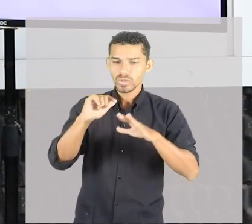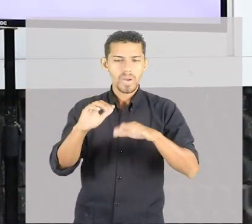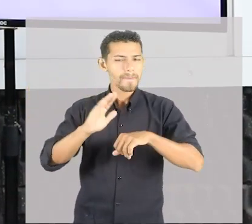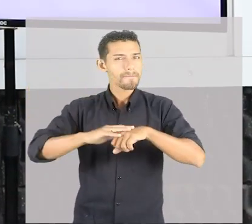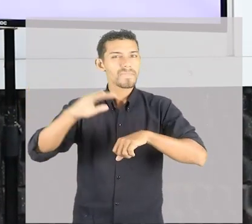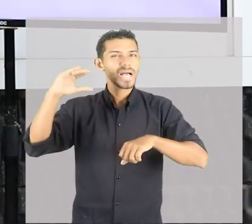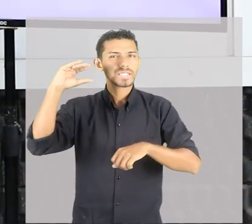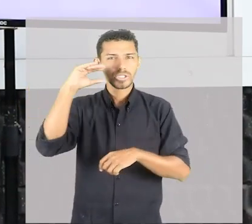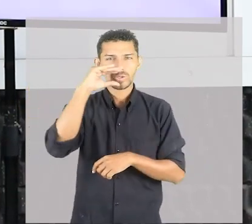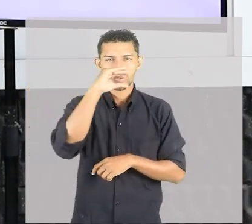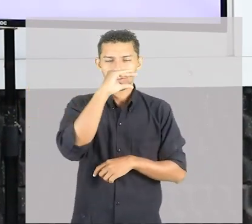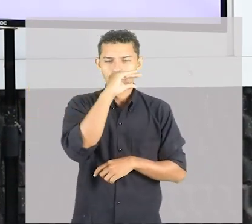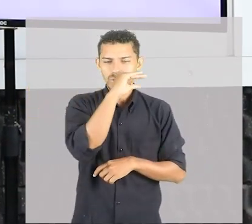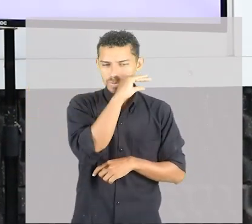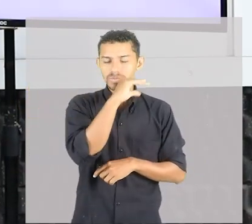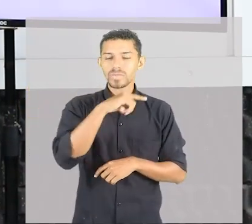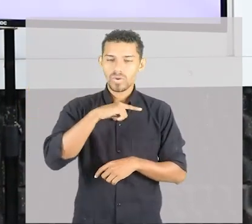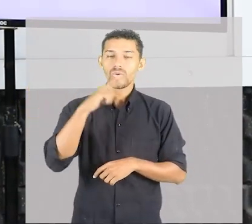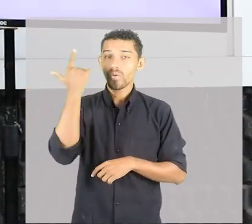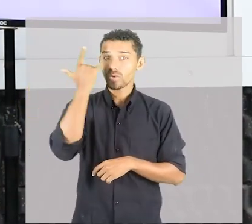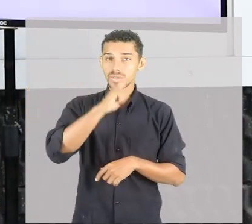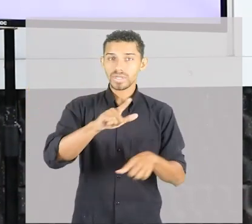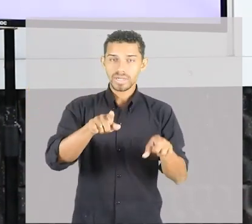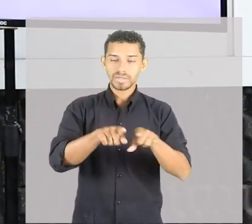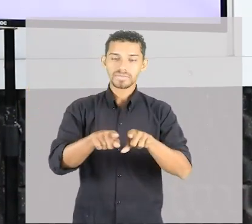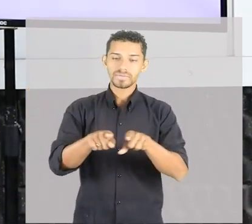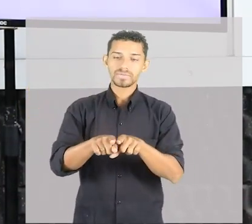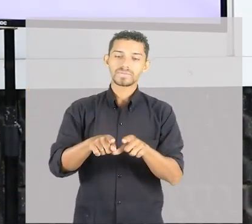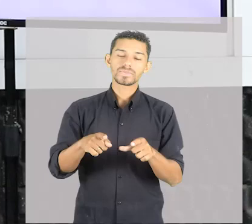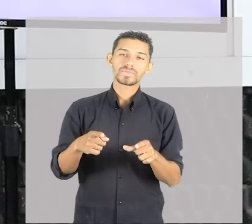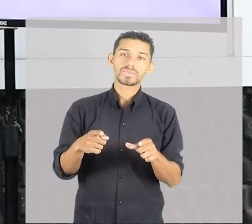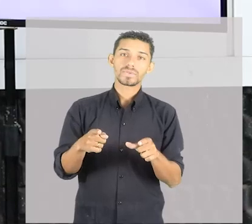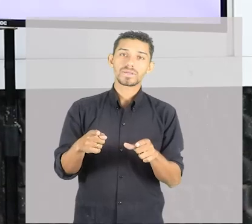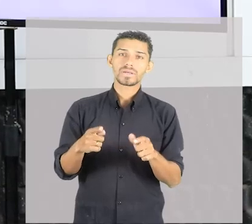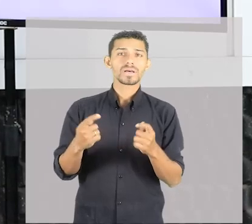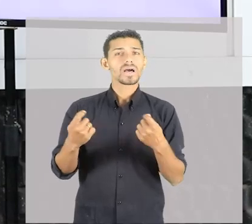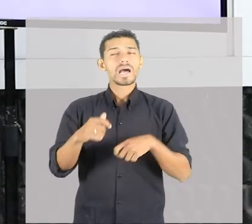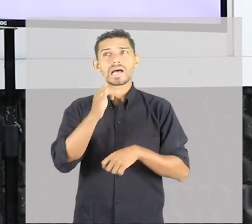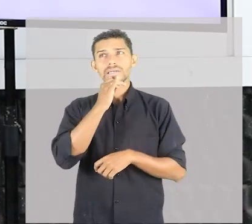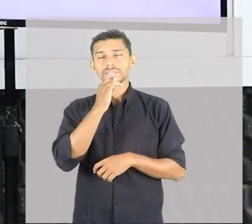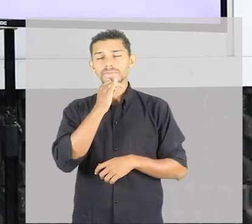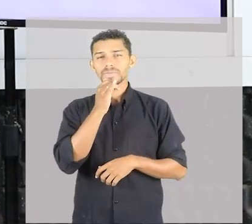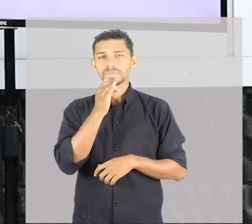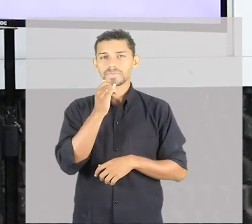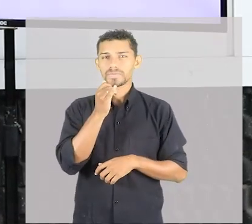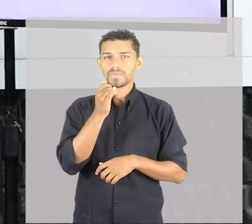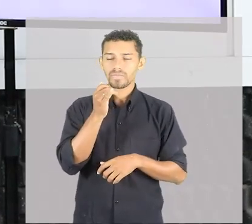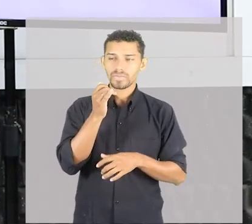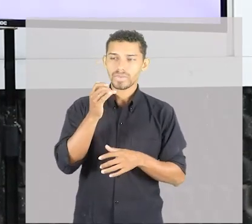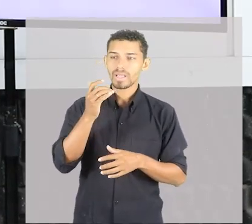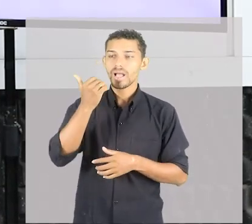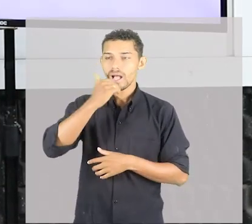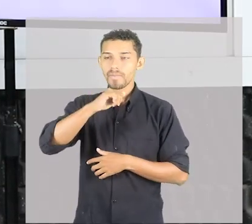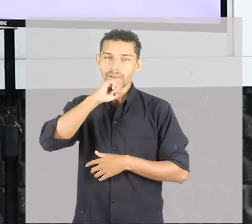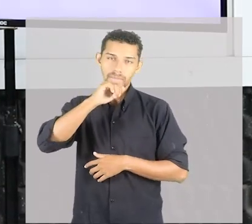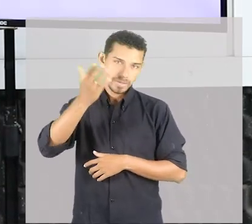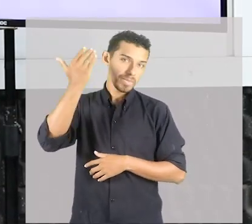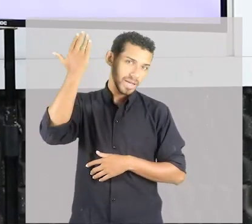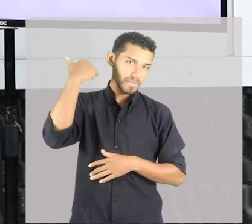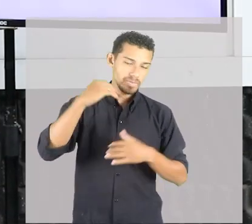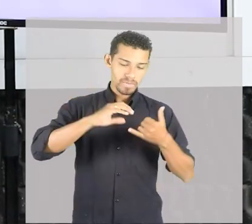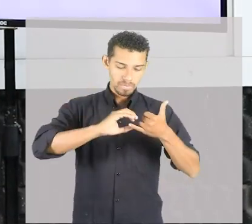quente esse líquido consegue ficar eh Por exemplo quando mamãe ia fazer uma